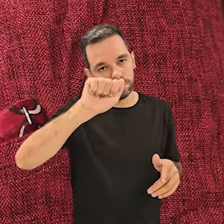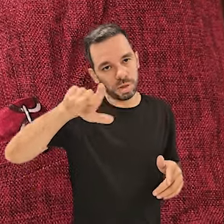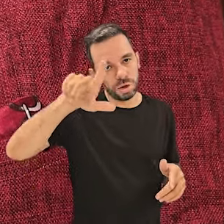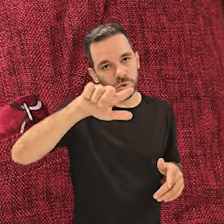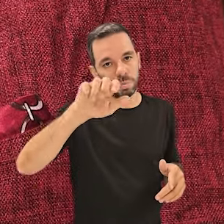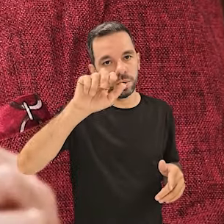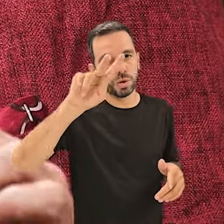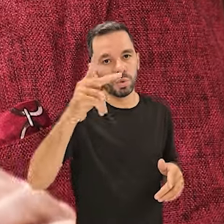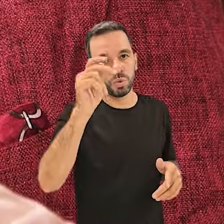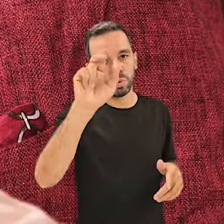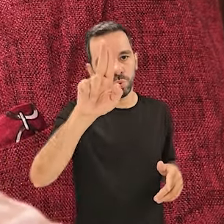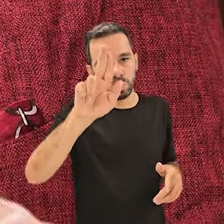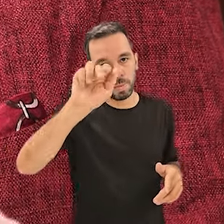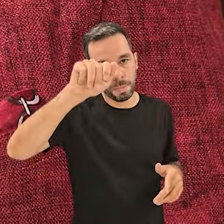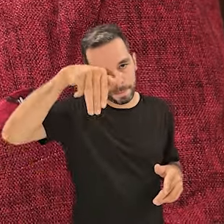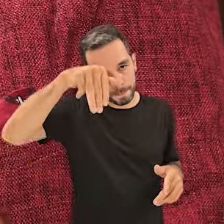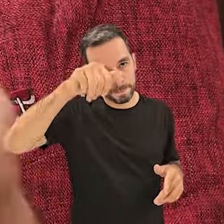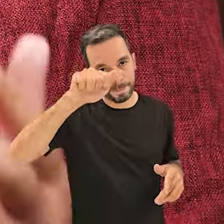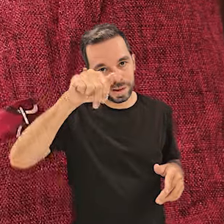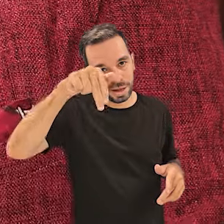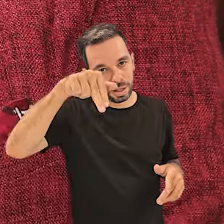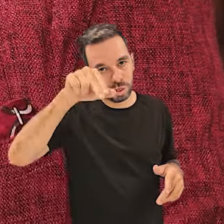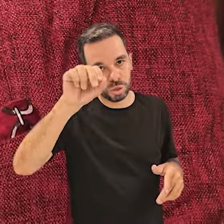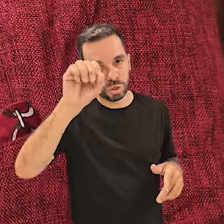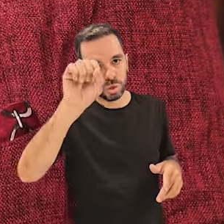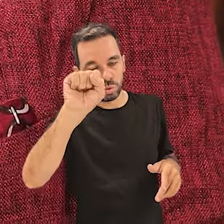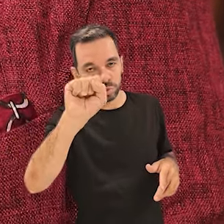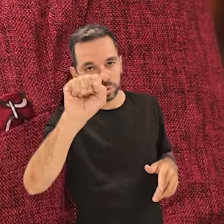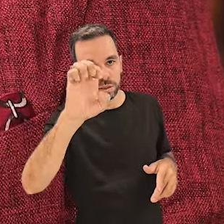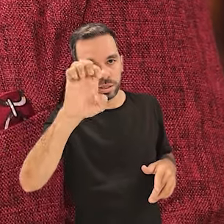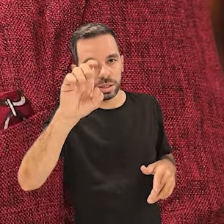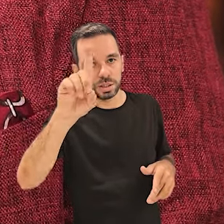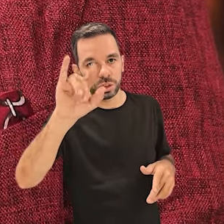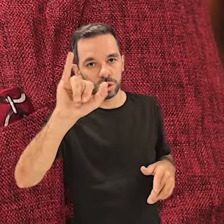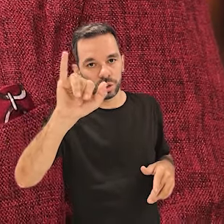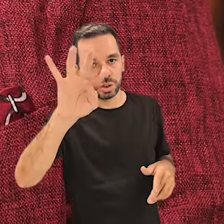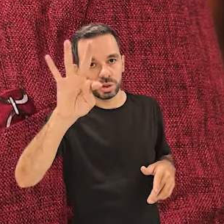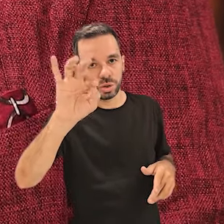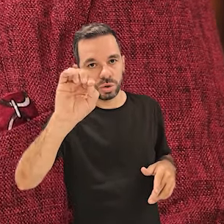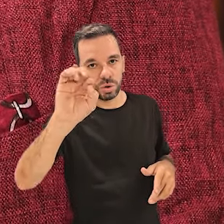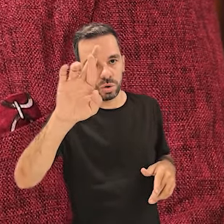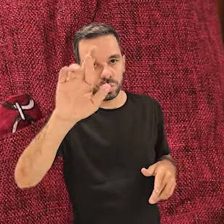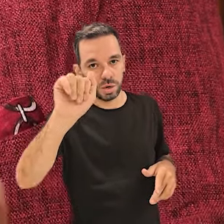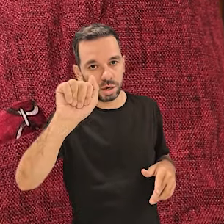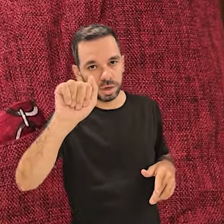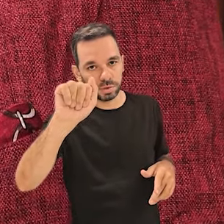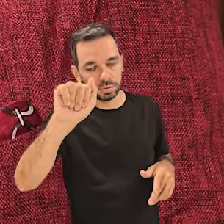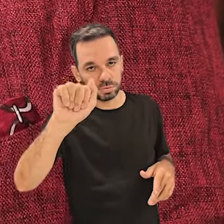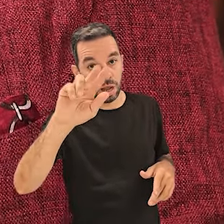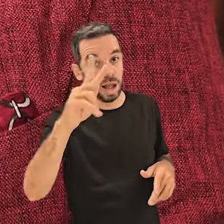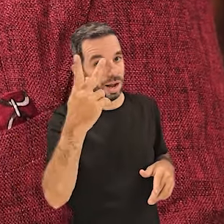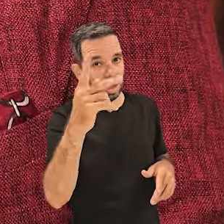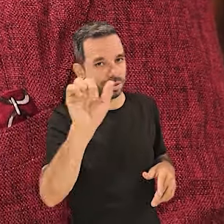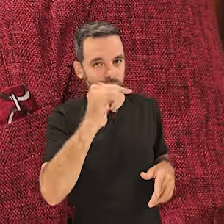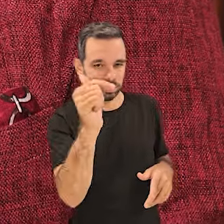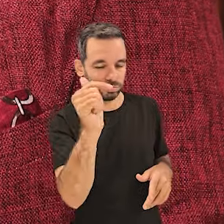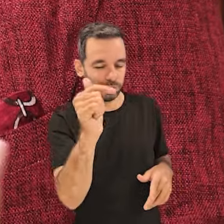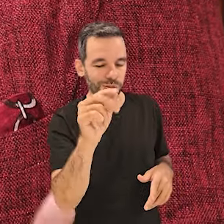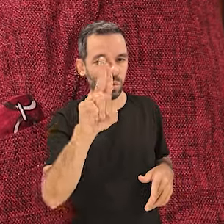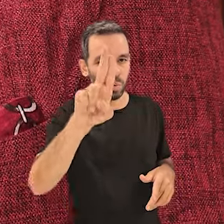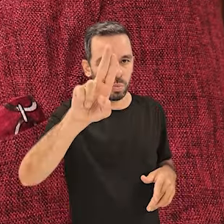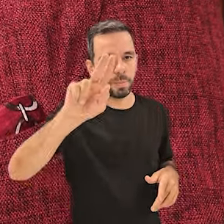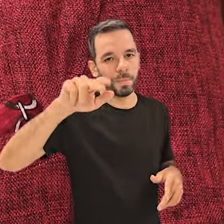que é Humanos com a letra U. E aí vale a pena acessar, conhecer lá todas as publicações que a Humanos Editora tem.